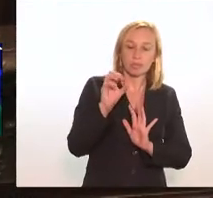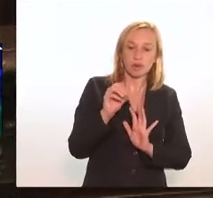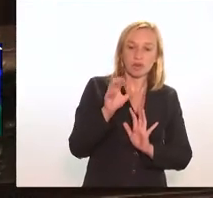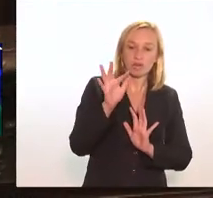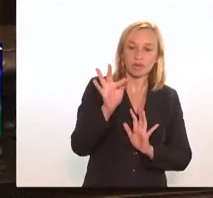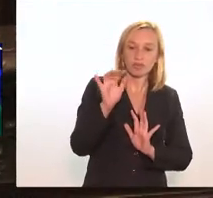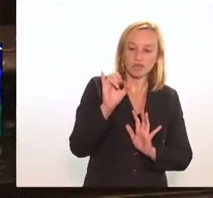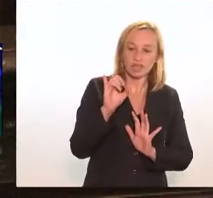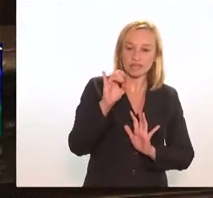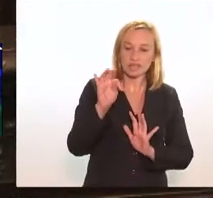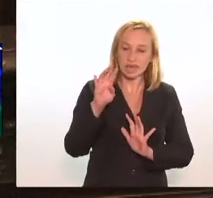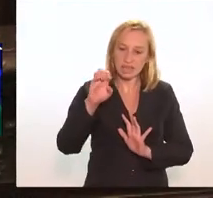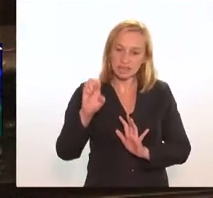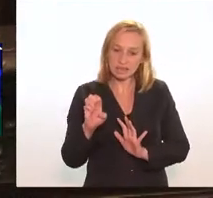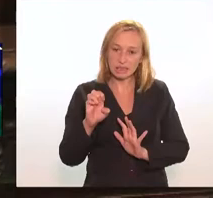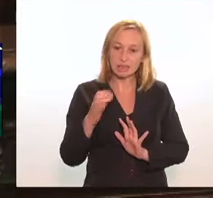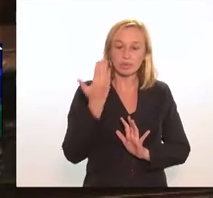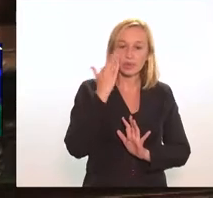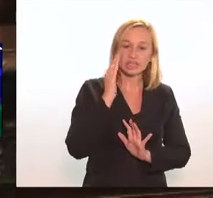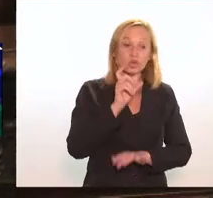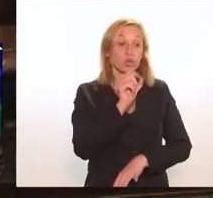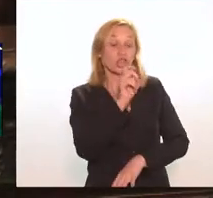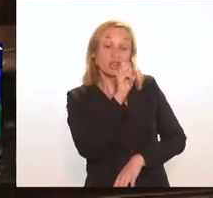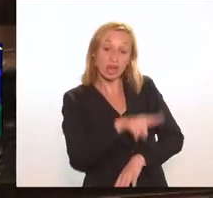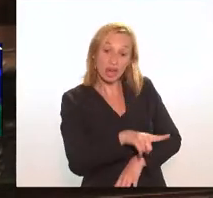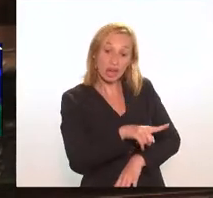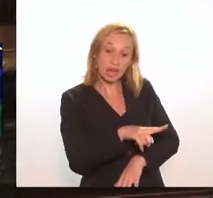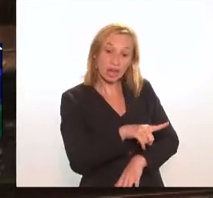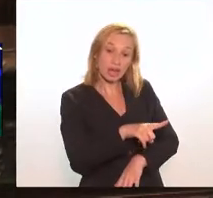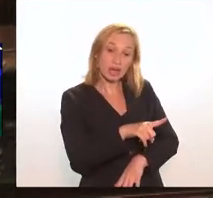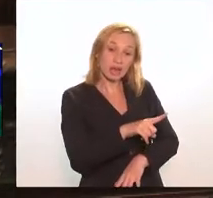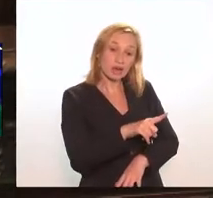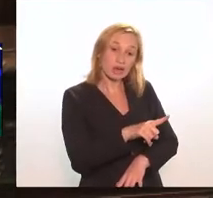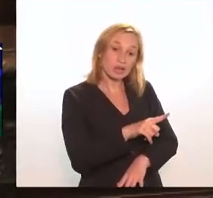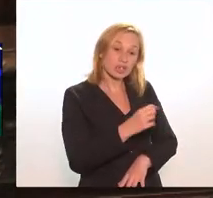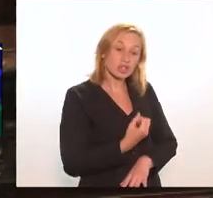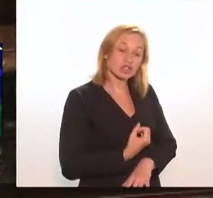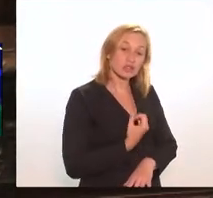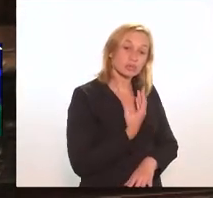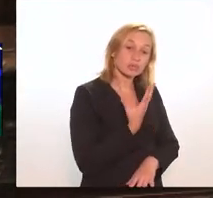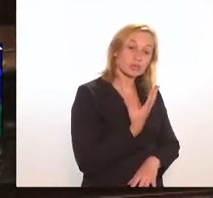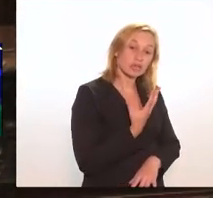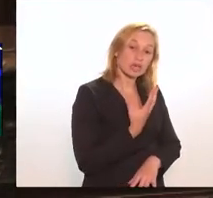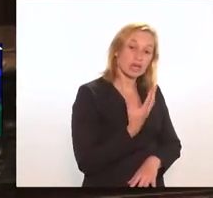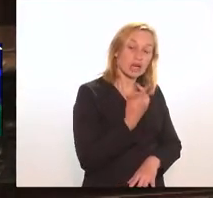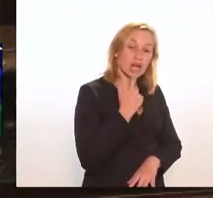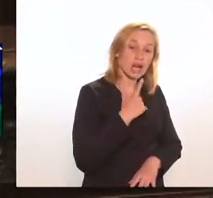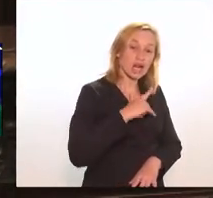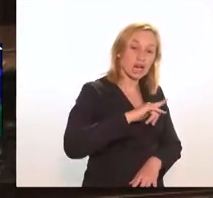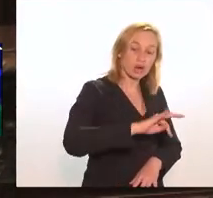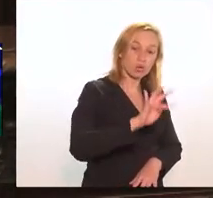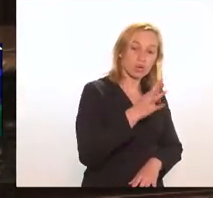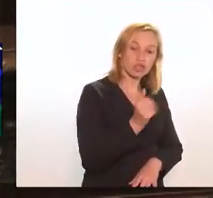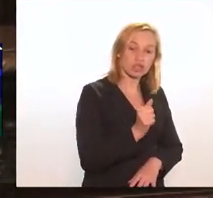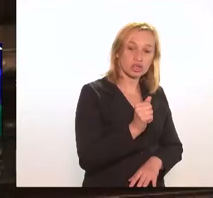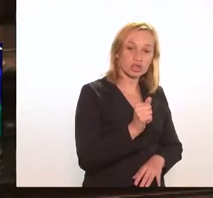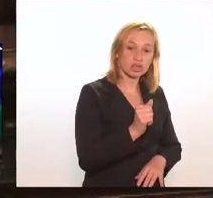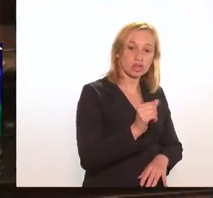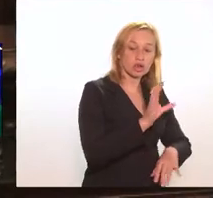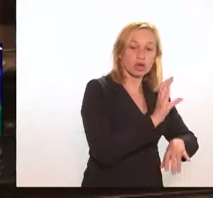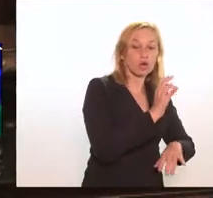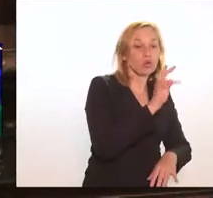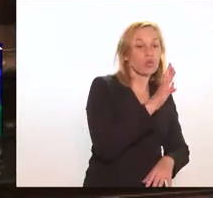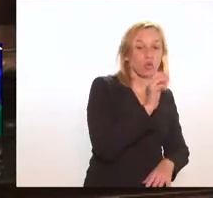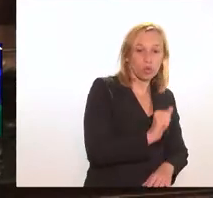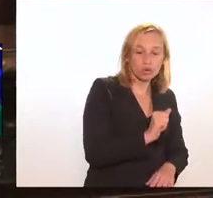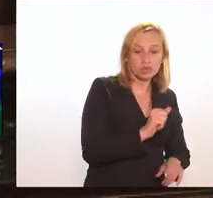proficiência para distinguir o que é uma forma de expressão linguística sob a norma culta e o que é uma